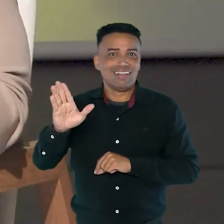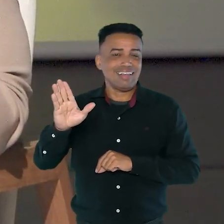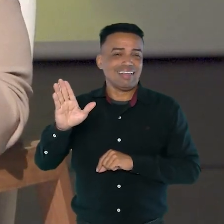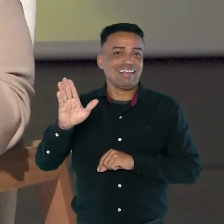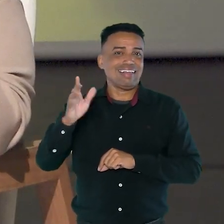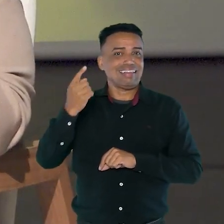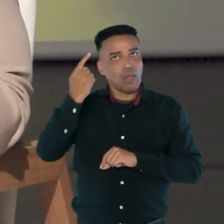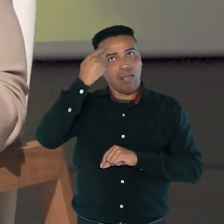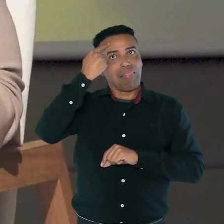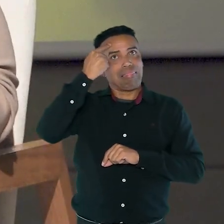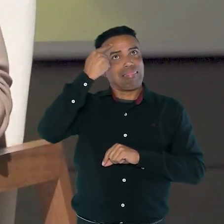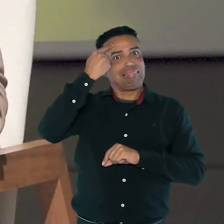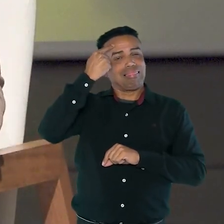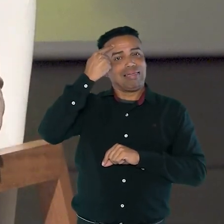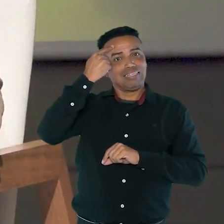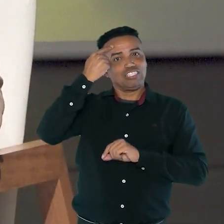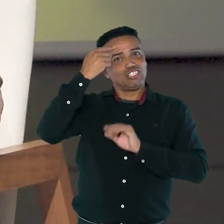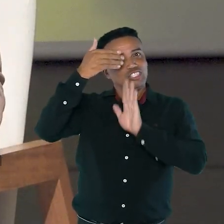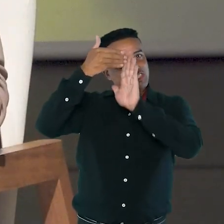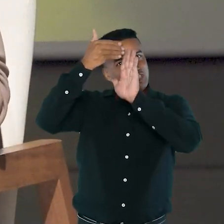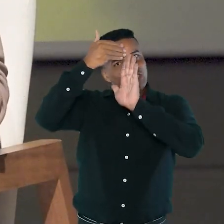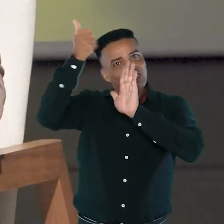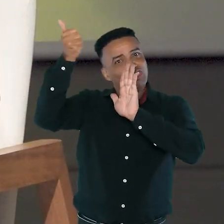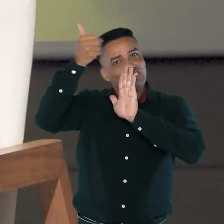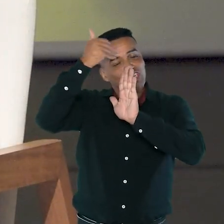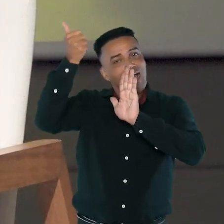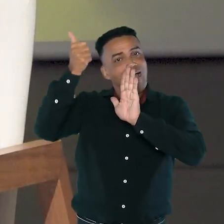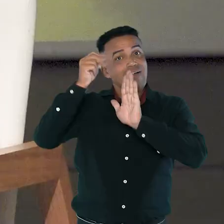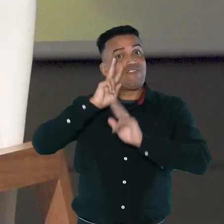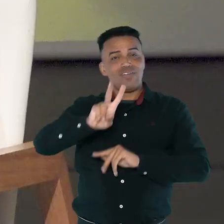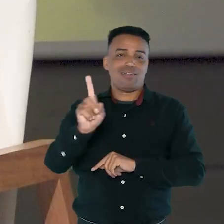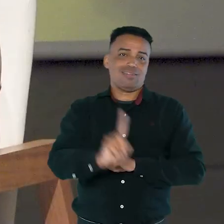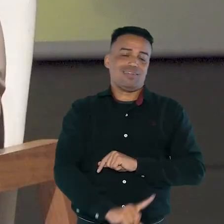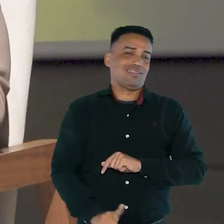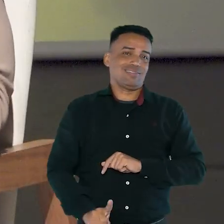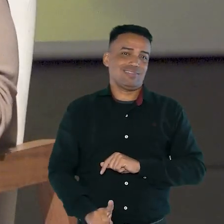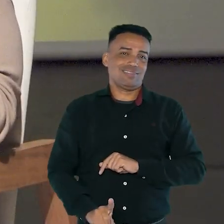aqui, né, excluir, desver.